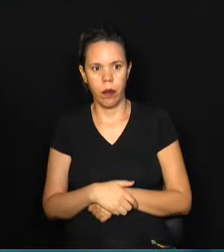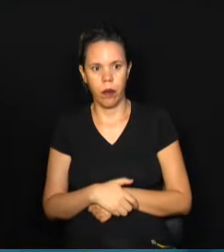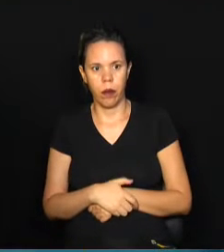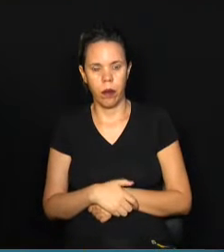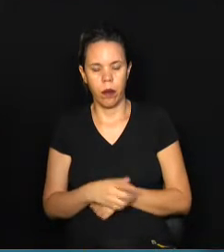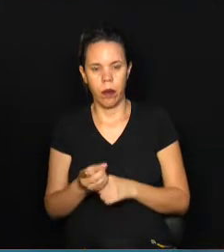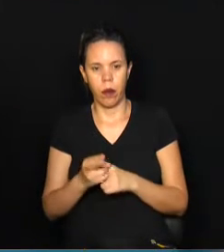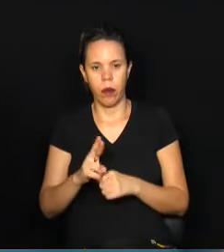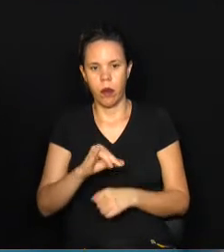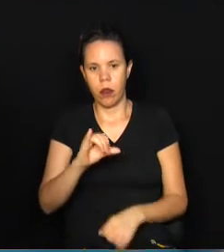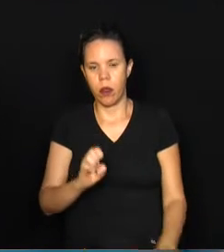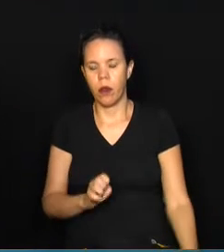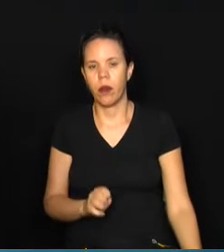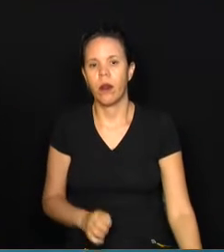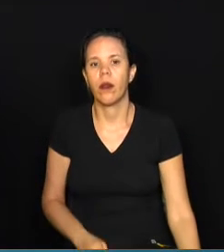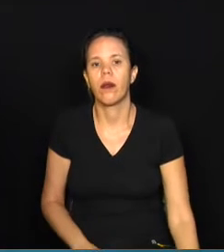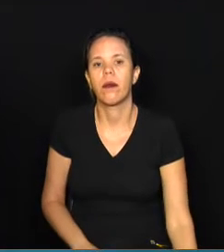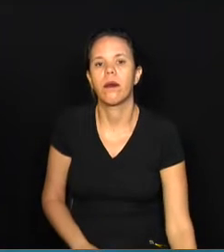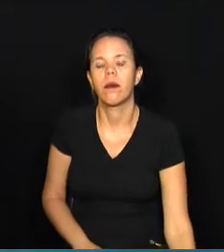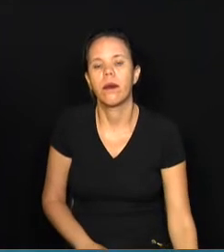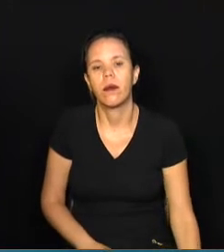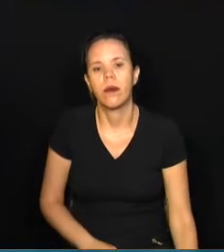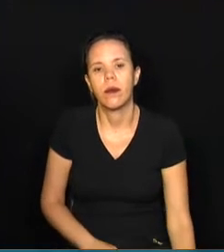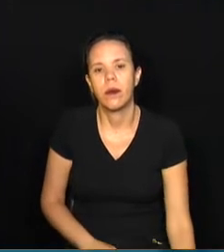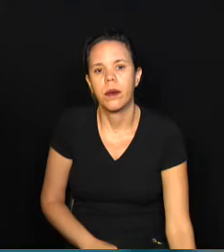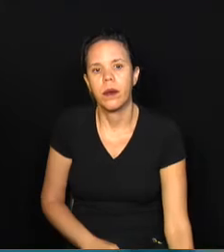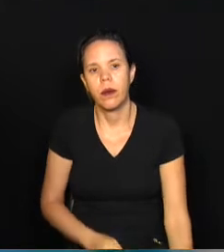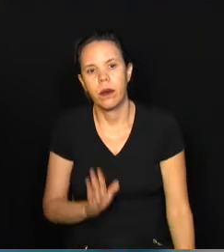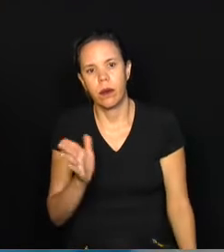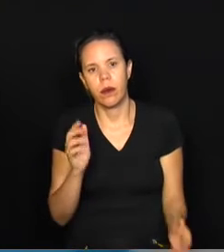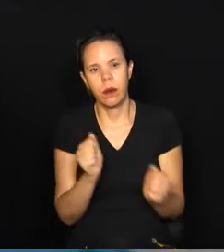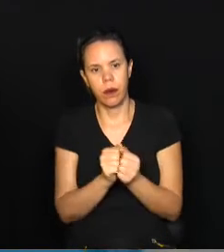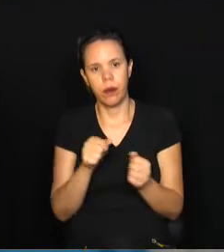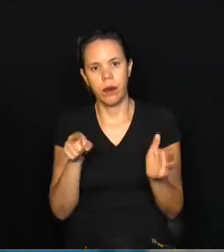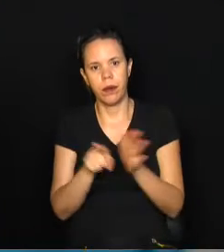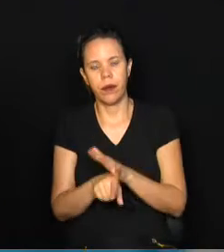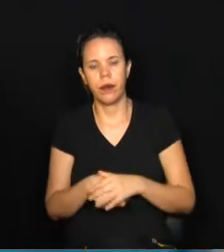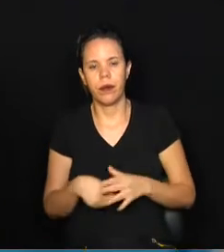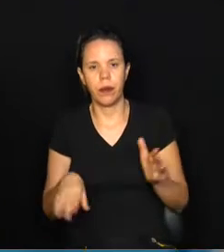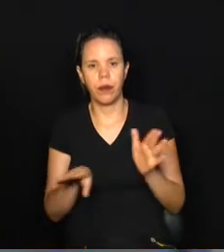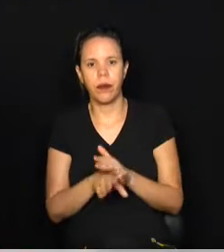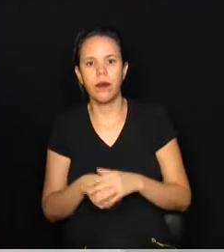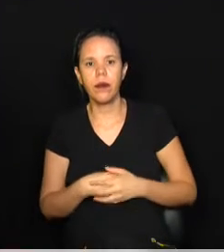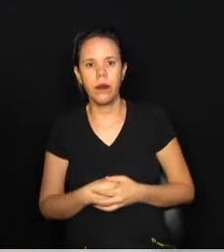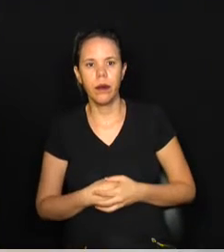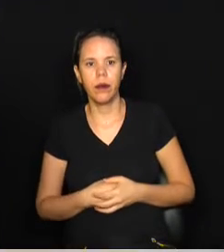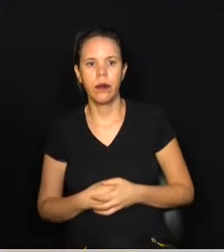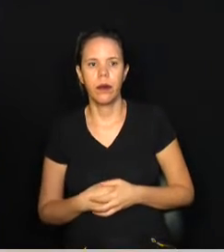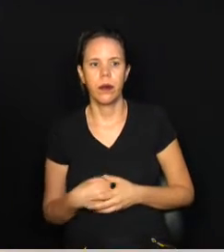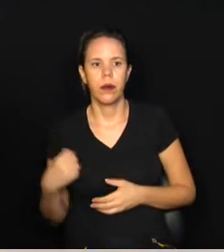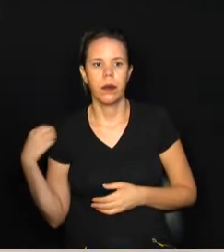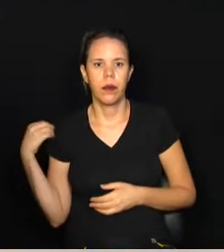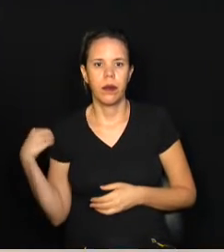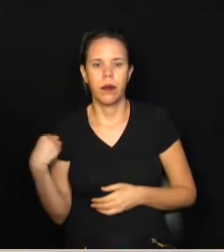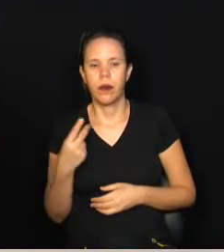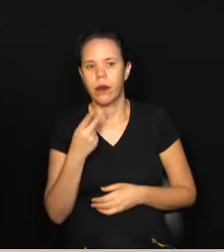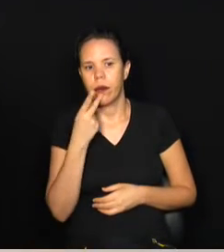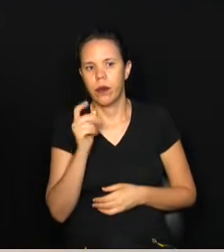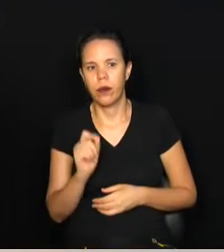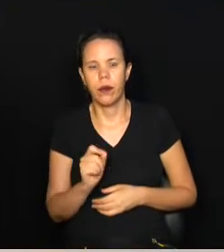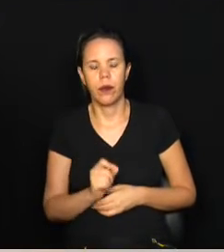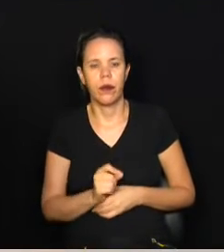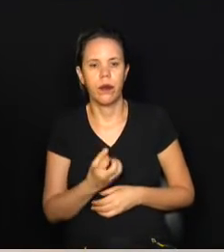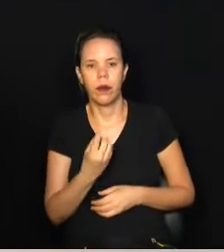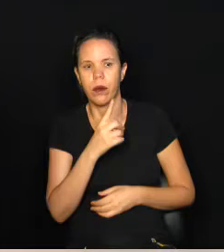Dr. José Eduardo Moura, vou passar já junto com uma pergunta, chegou para nós agora, dizendo o seguinte: